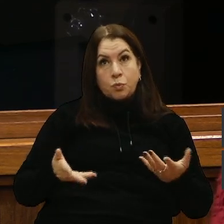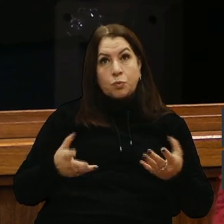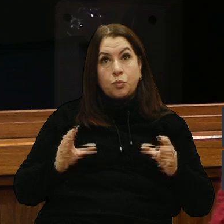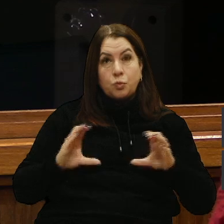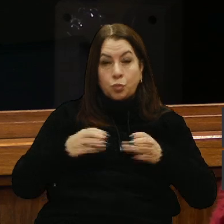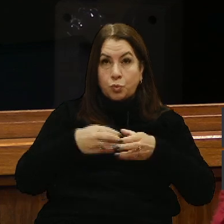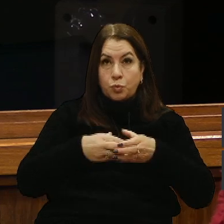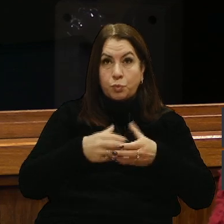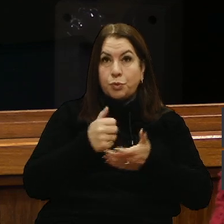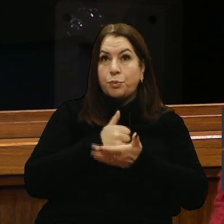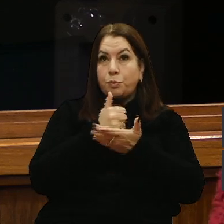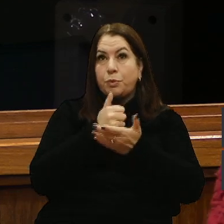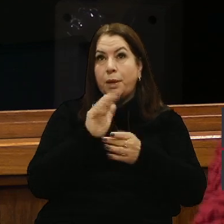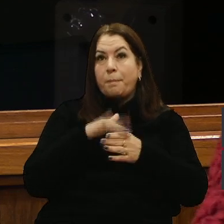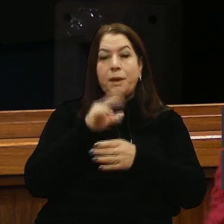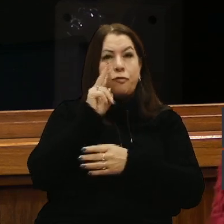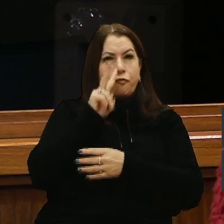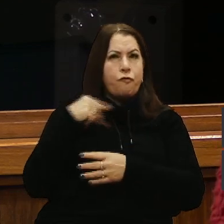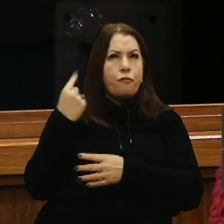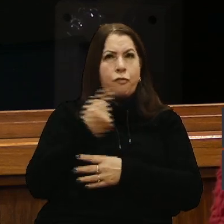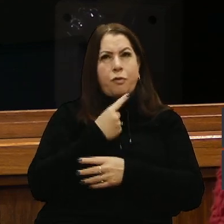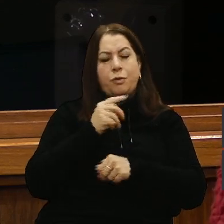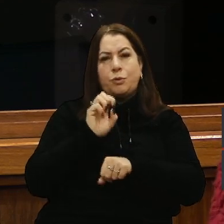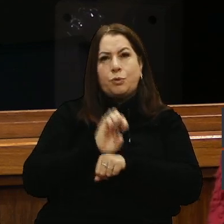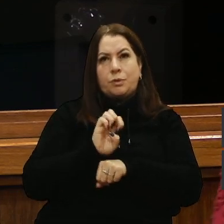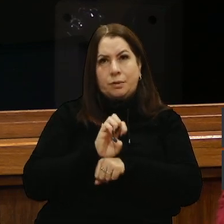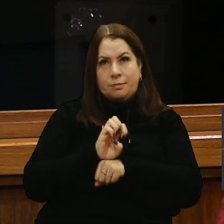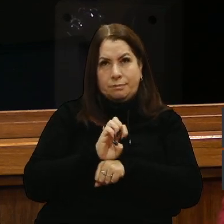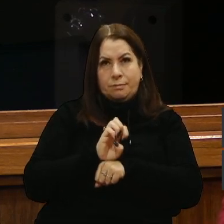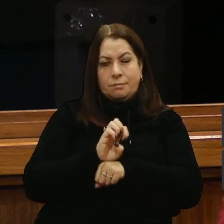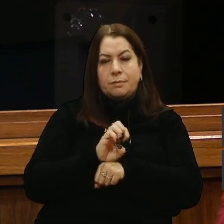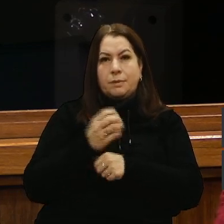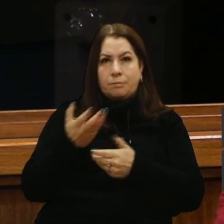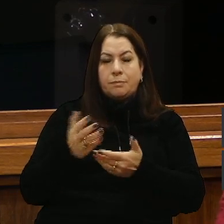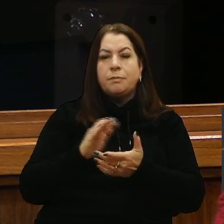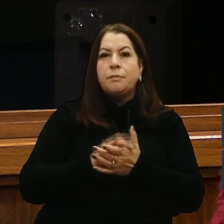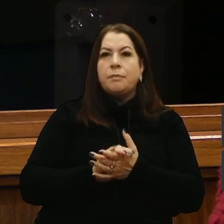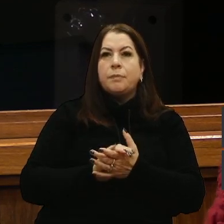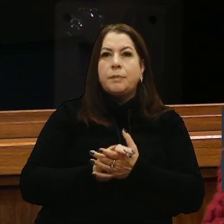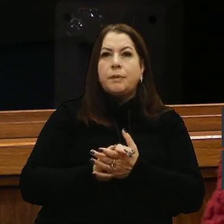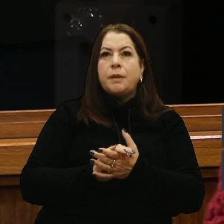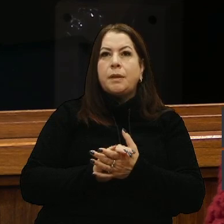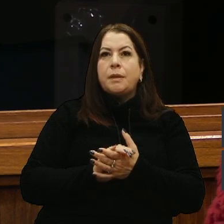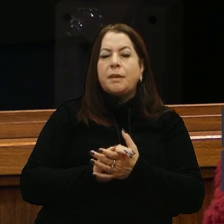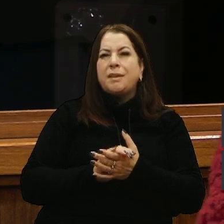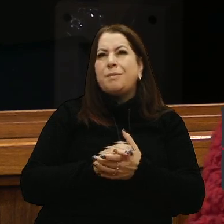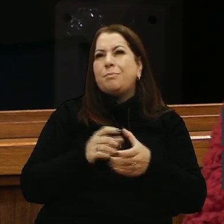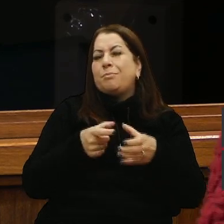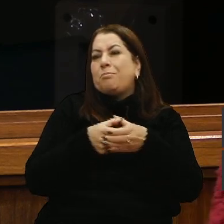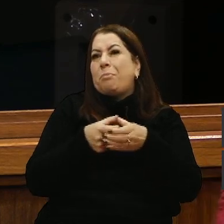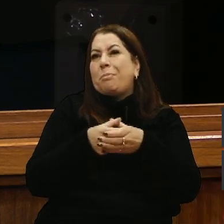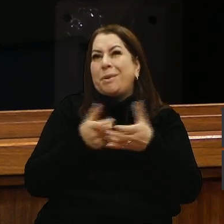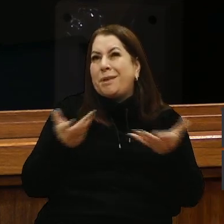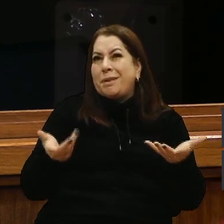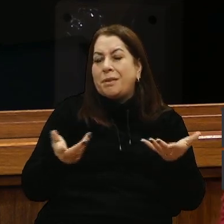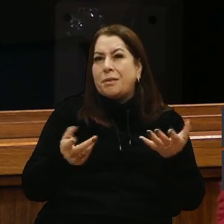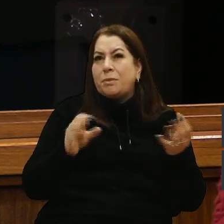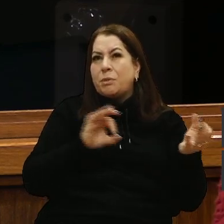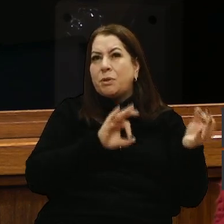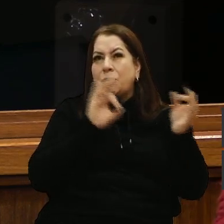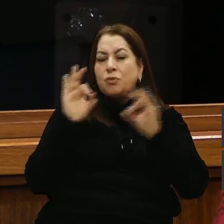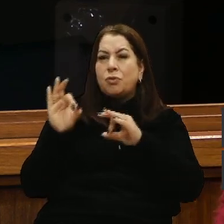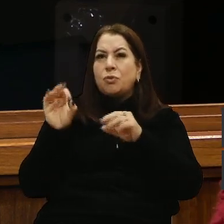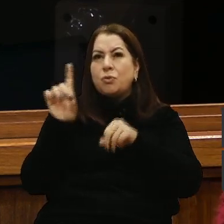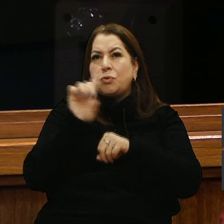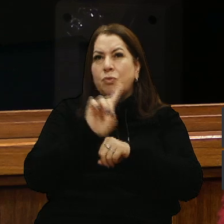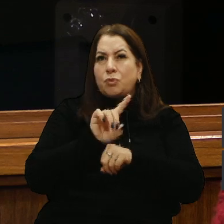rede de Caxias é uma das mais fortes do estado. Mesmo assim, ainda é muito pequeno. Estava assistindo esses dias